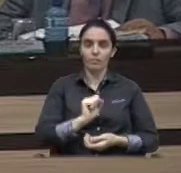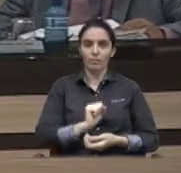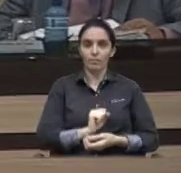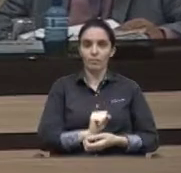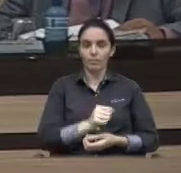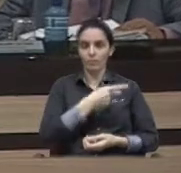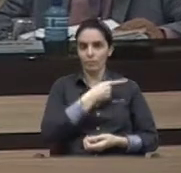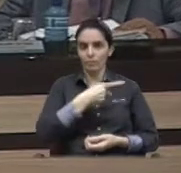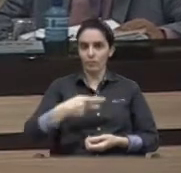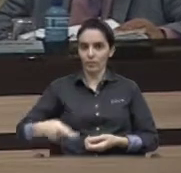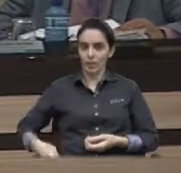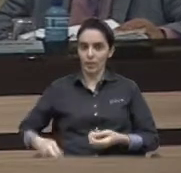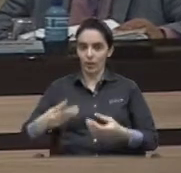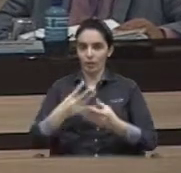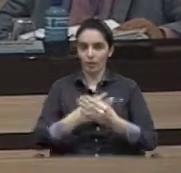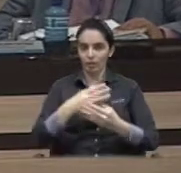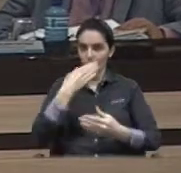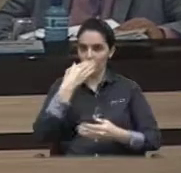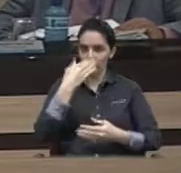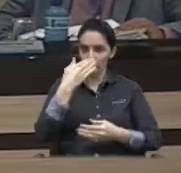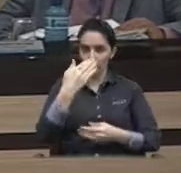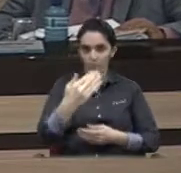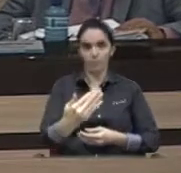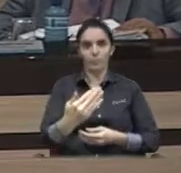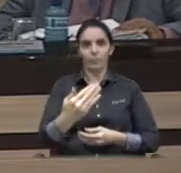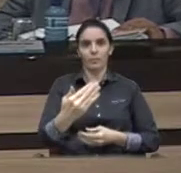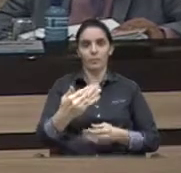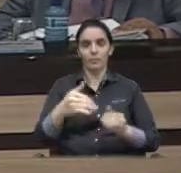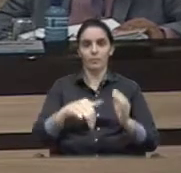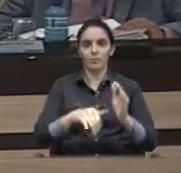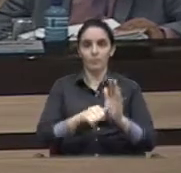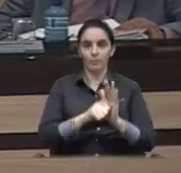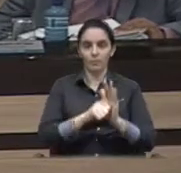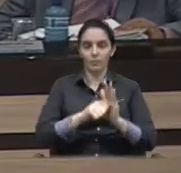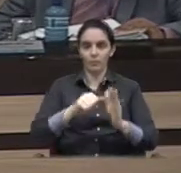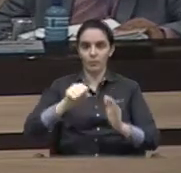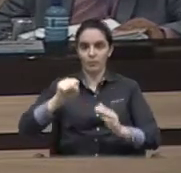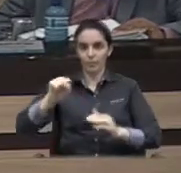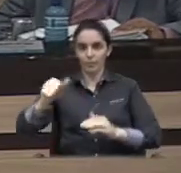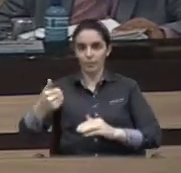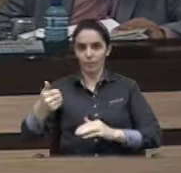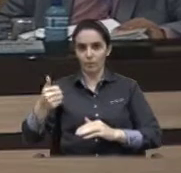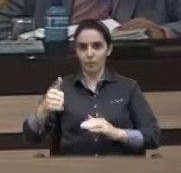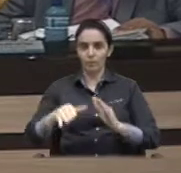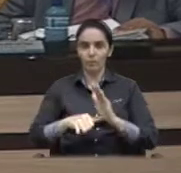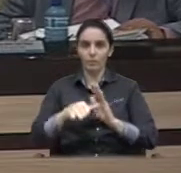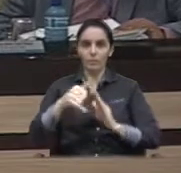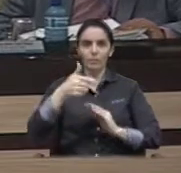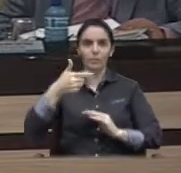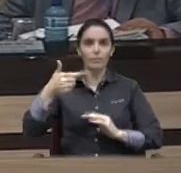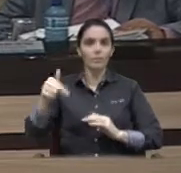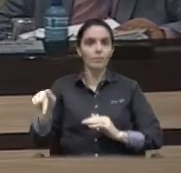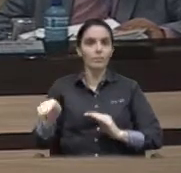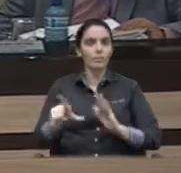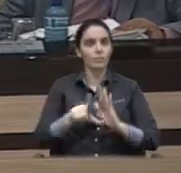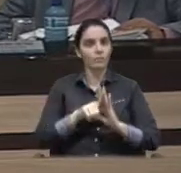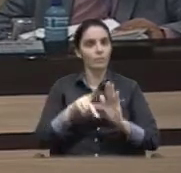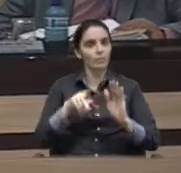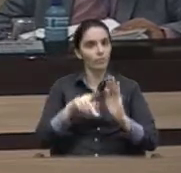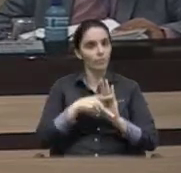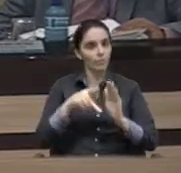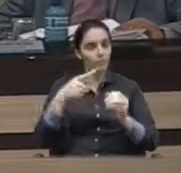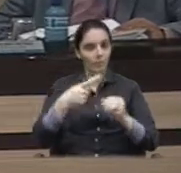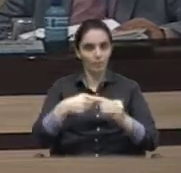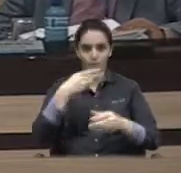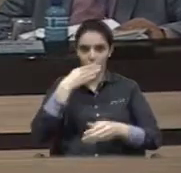Senhor presidente, venho à ilustre presença de Vossa Excelência, com fundamento no artigo 81, inciso 27 da Lei Orgânica do Município, a fim